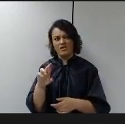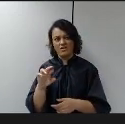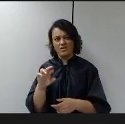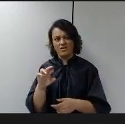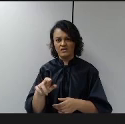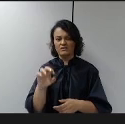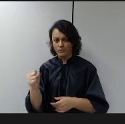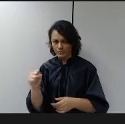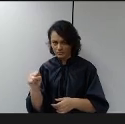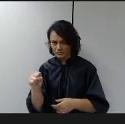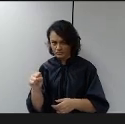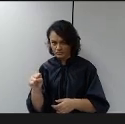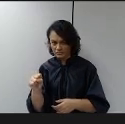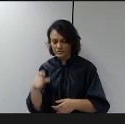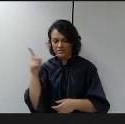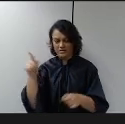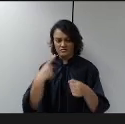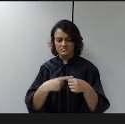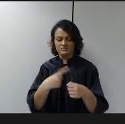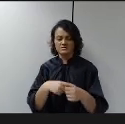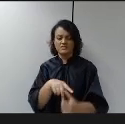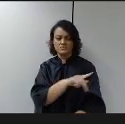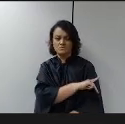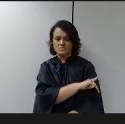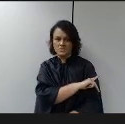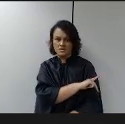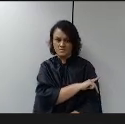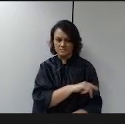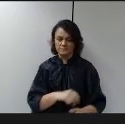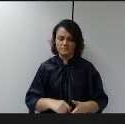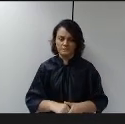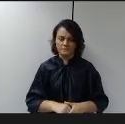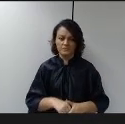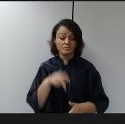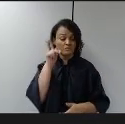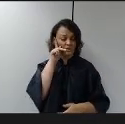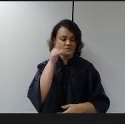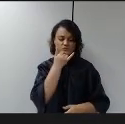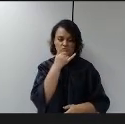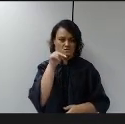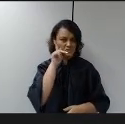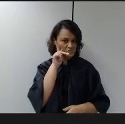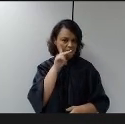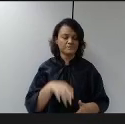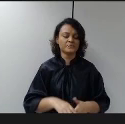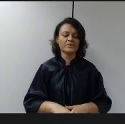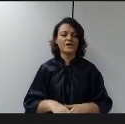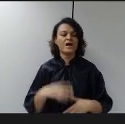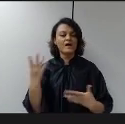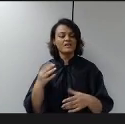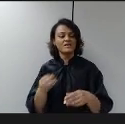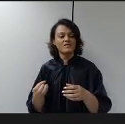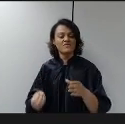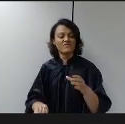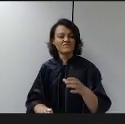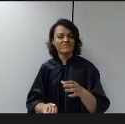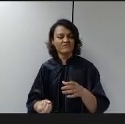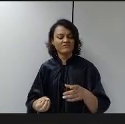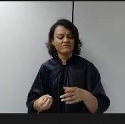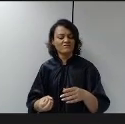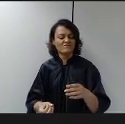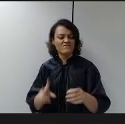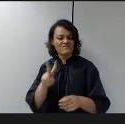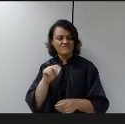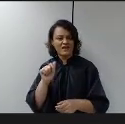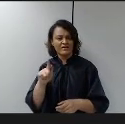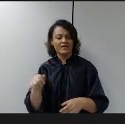837-311 do Piauí, no sentido de que o surgimento de novas vagas ou a abertura de concurso para o